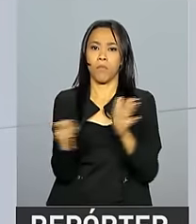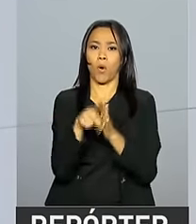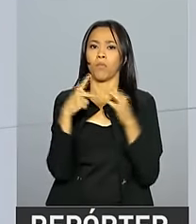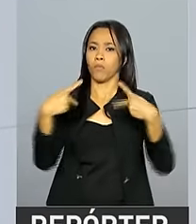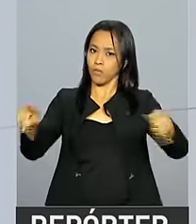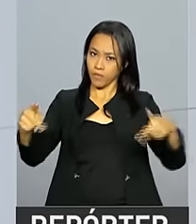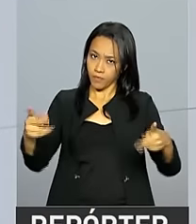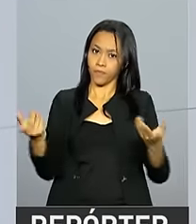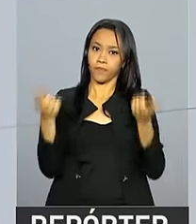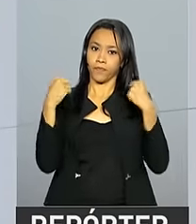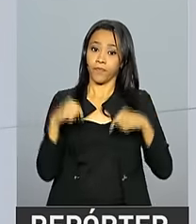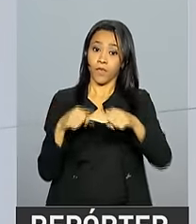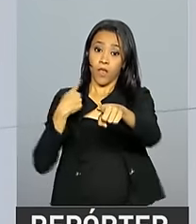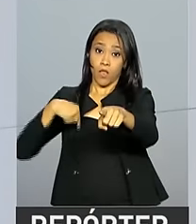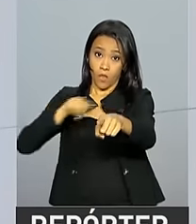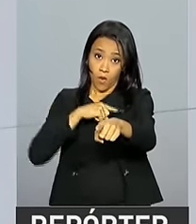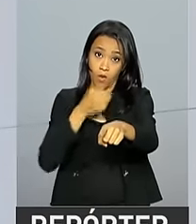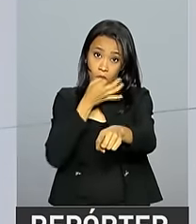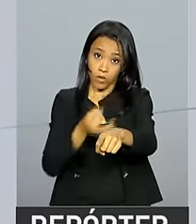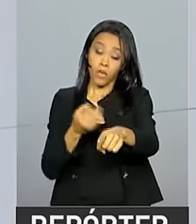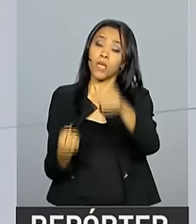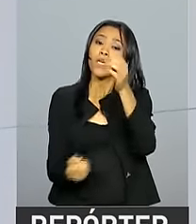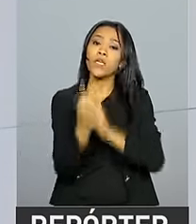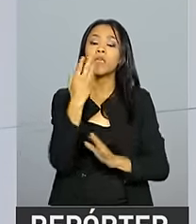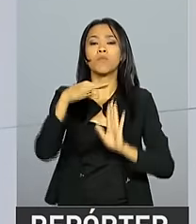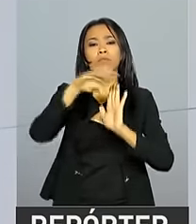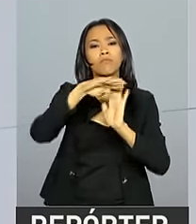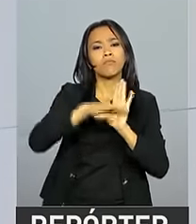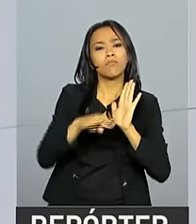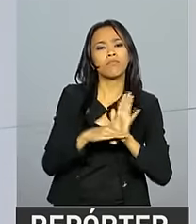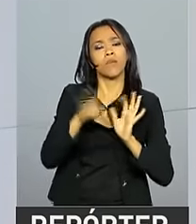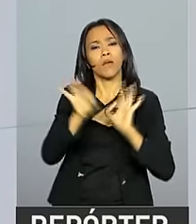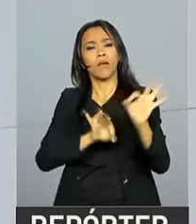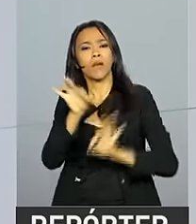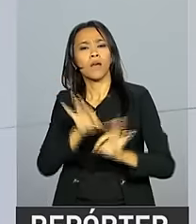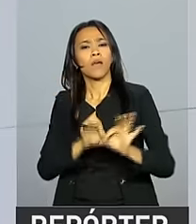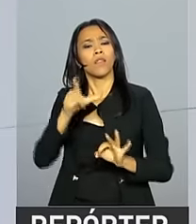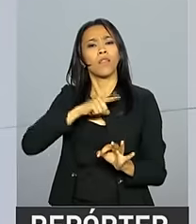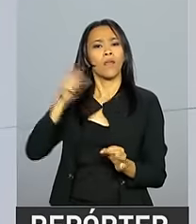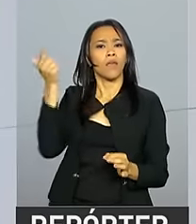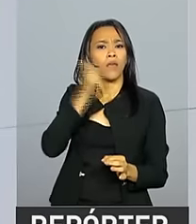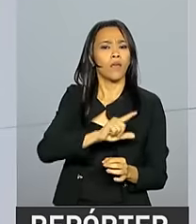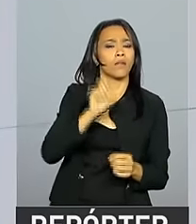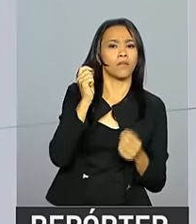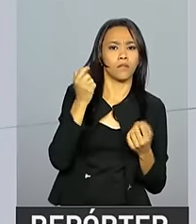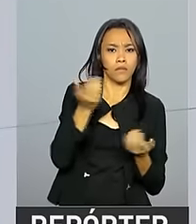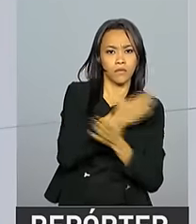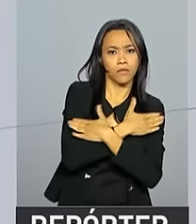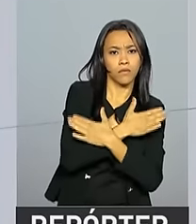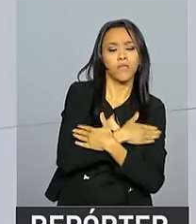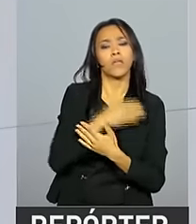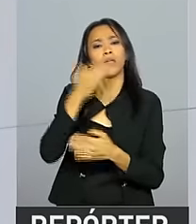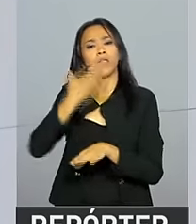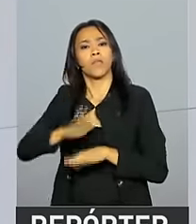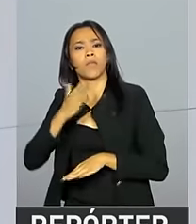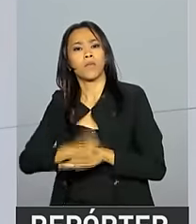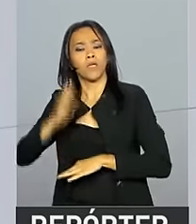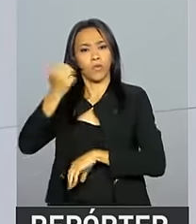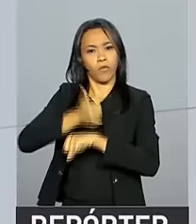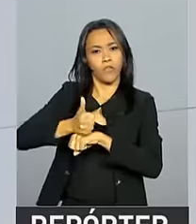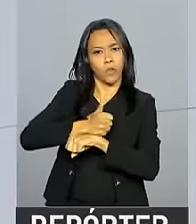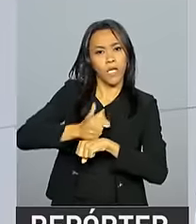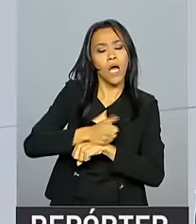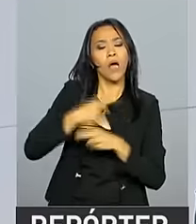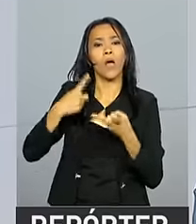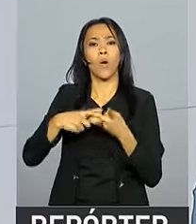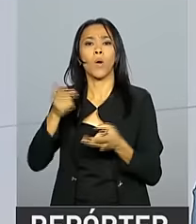para dar oportunidade a essas famílias de terem renda, de terem um emprego, né, capacitação profissional, de microcrédito